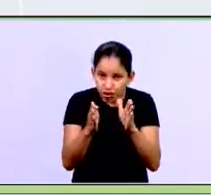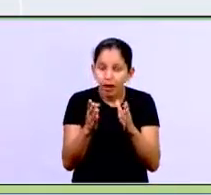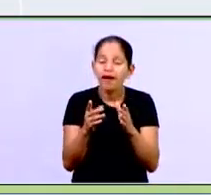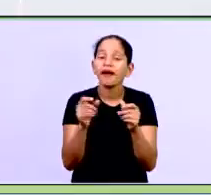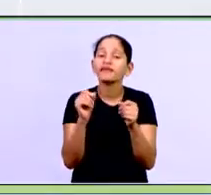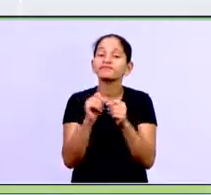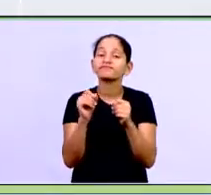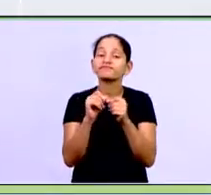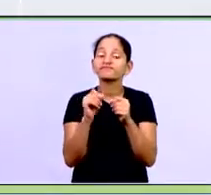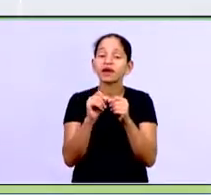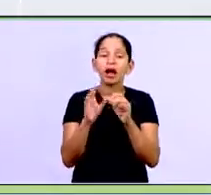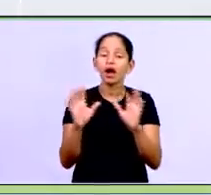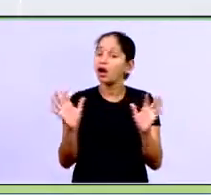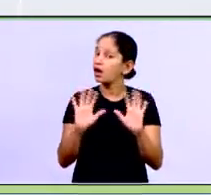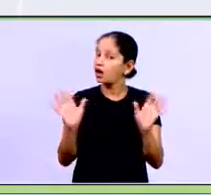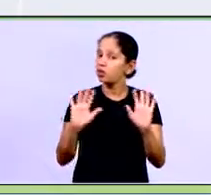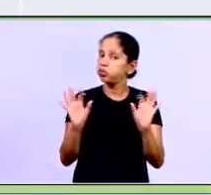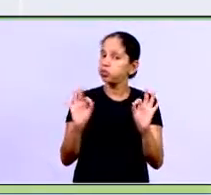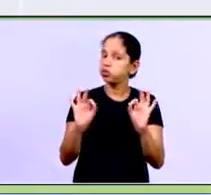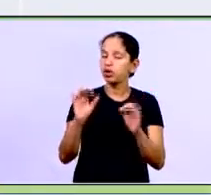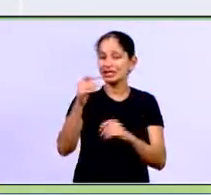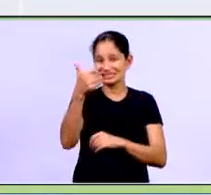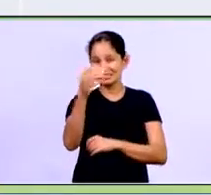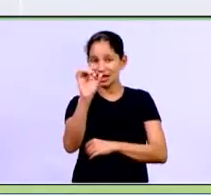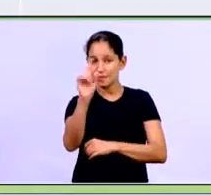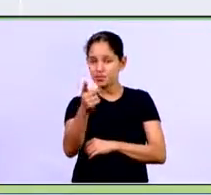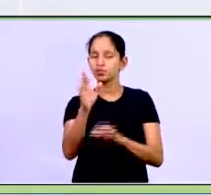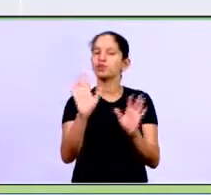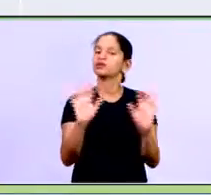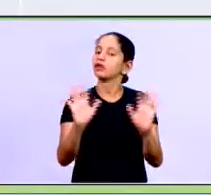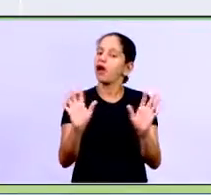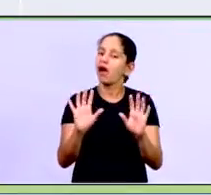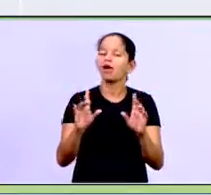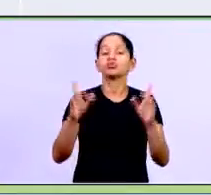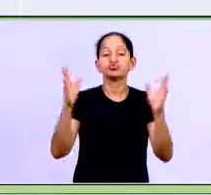devedor? Não devo mais 10 mil, por quê? Dos 10 mil eu paguei